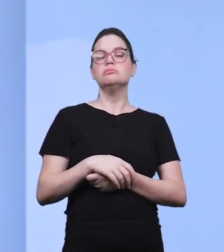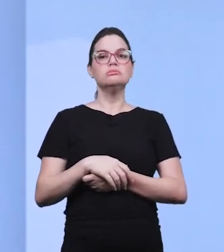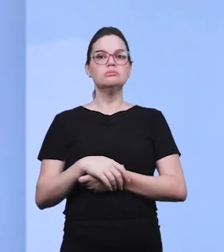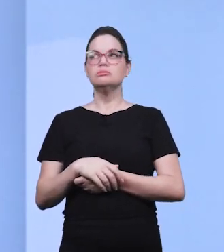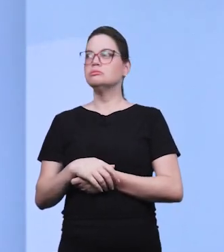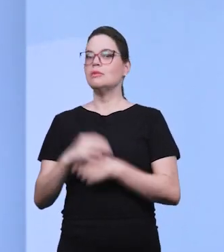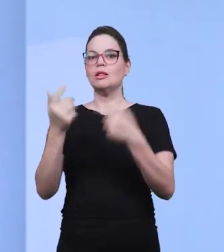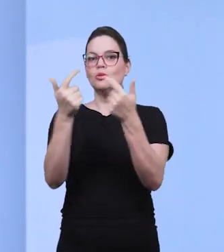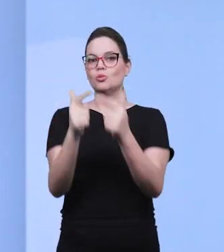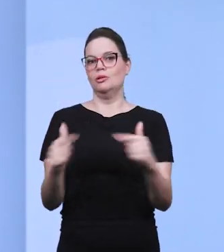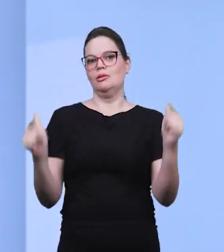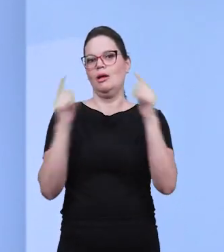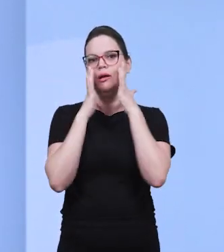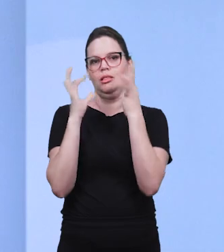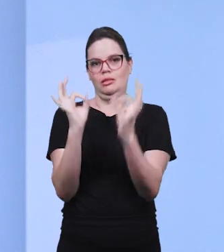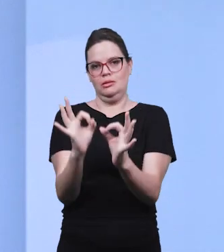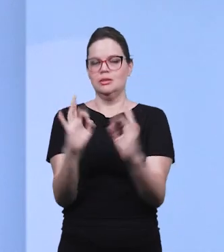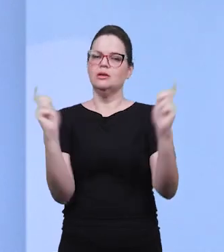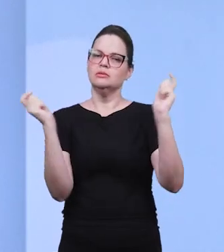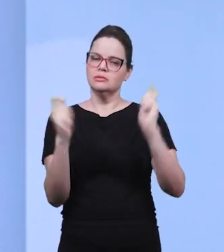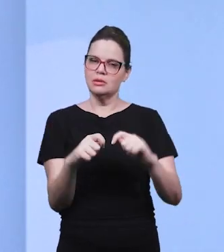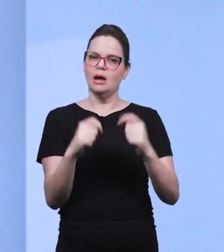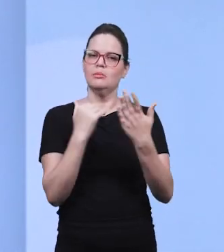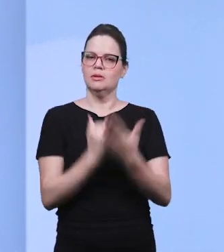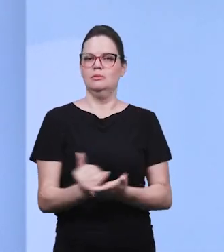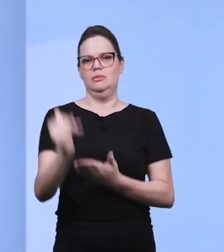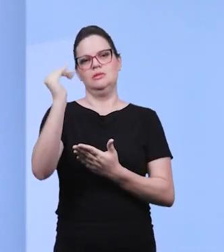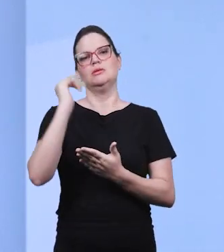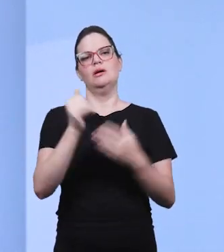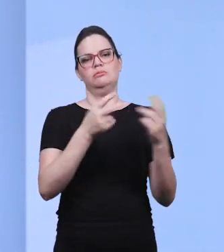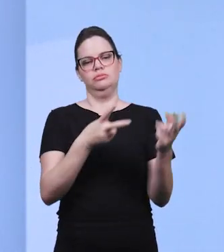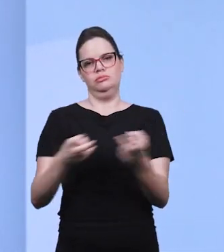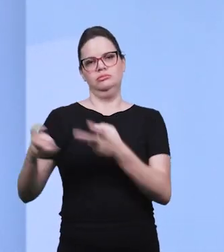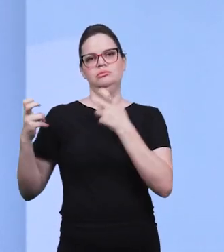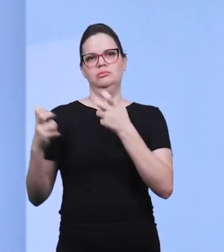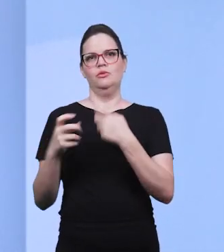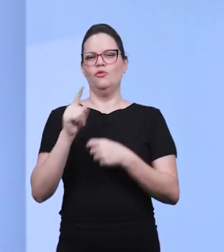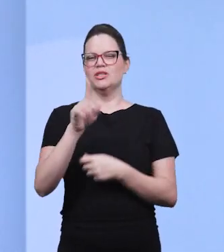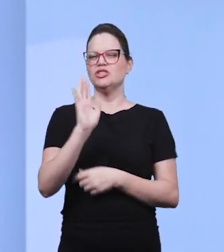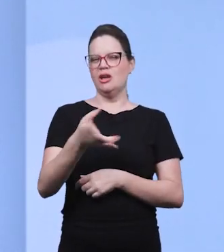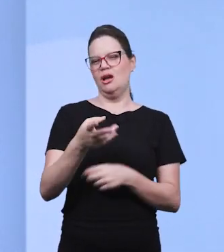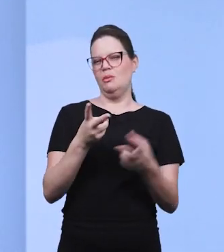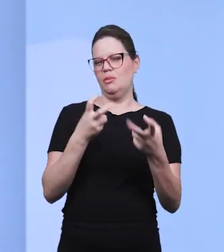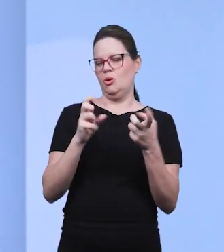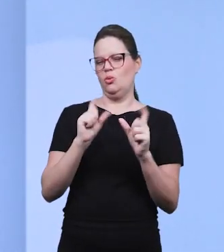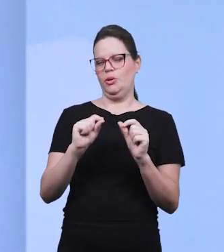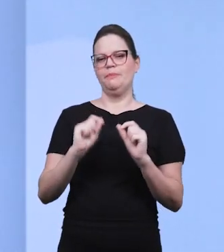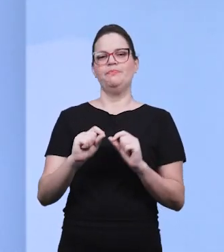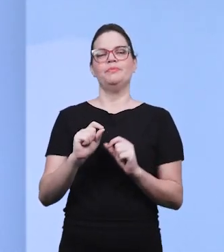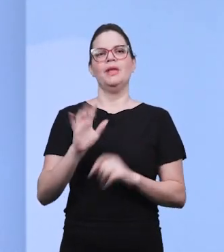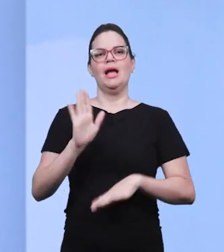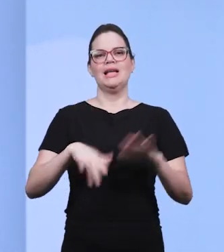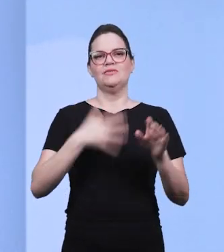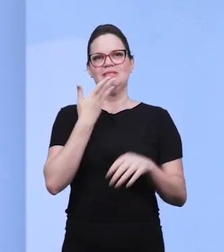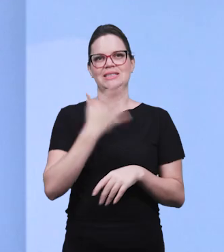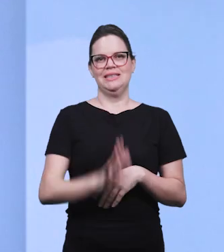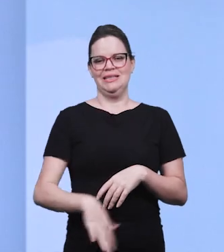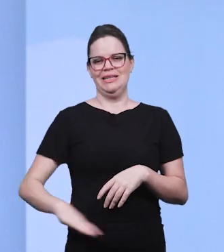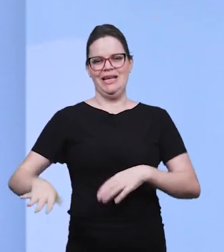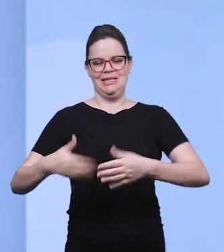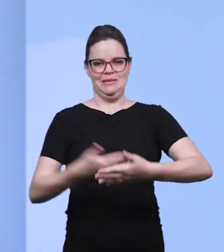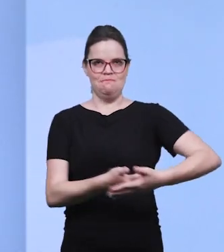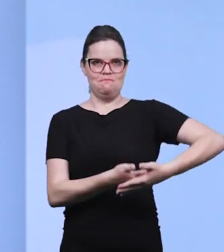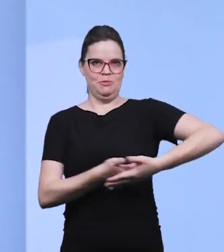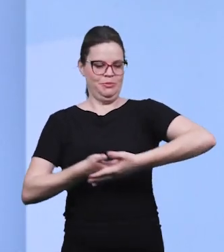observado desde muito cedo. A questão da interação com outras crianças, não sei se você já reparou, Normalmente, crianças pequenas, estão ali de colas,